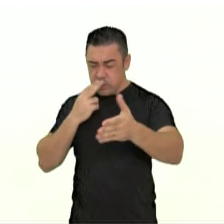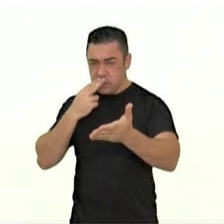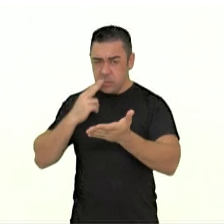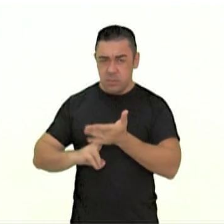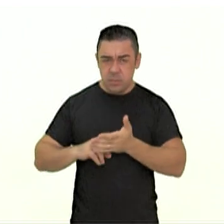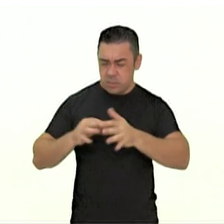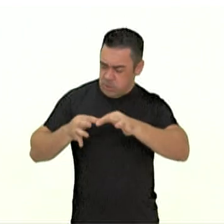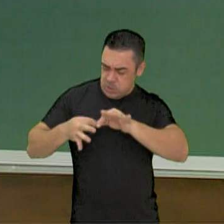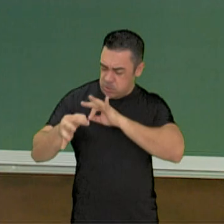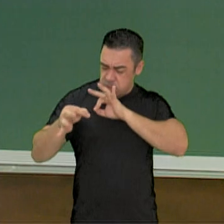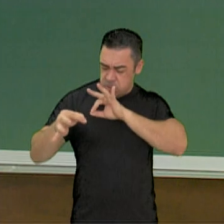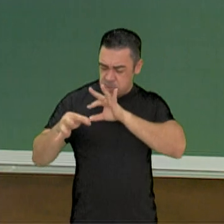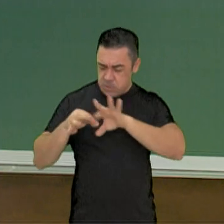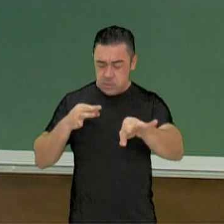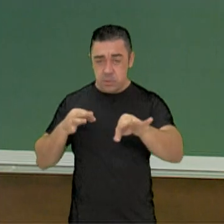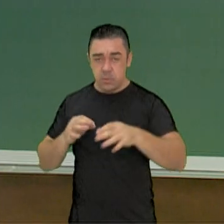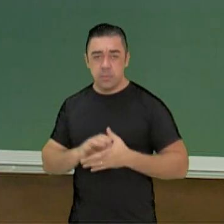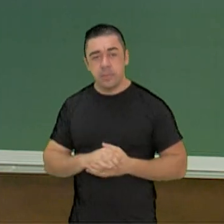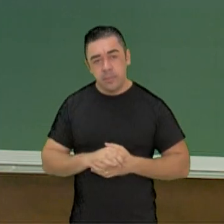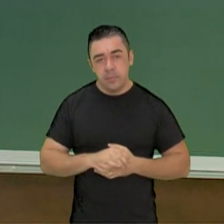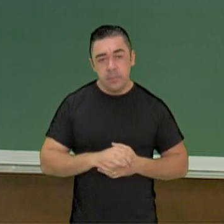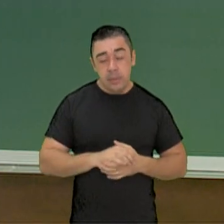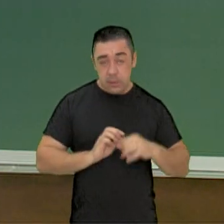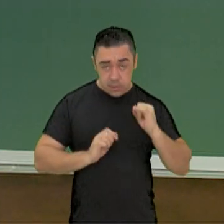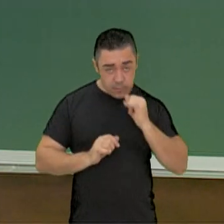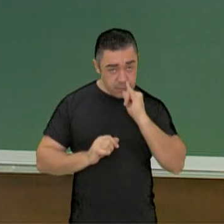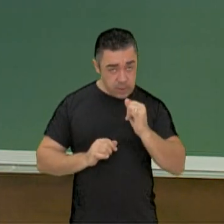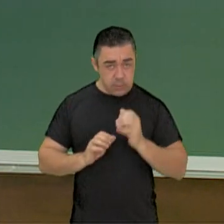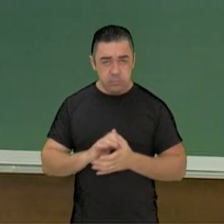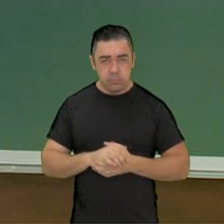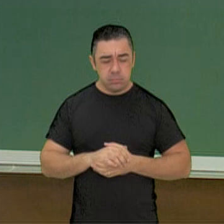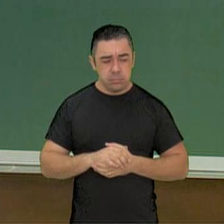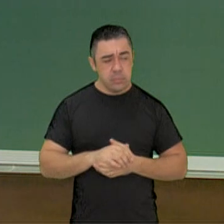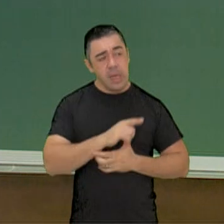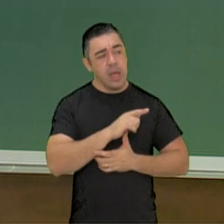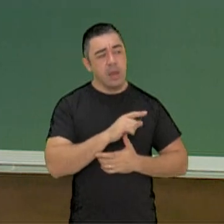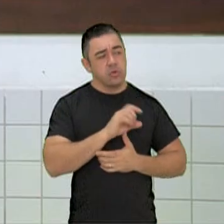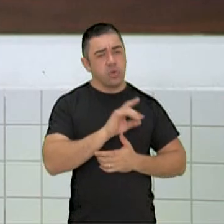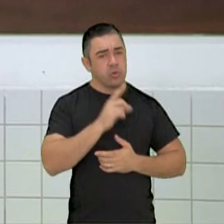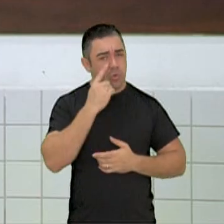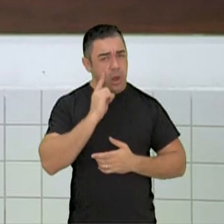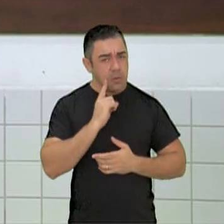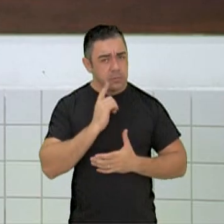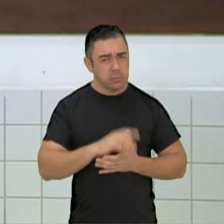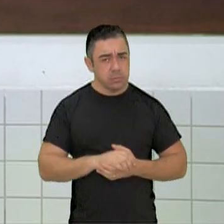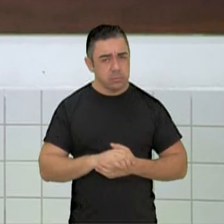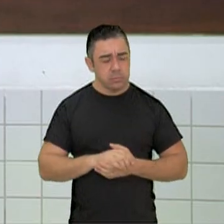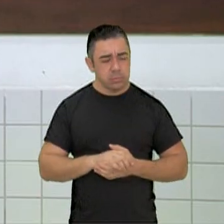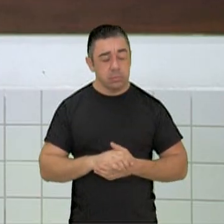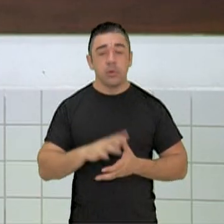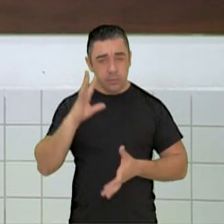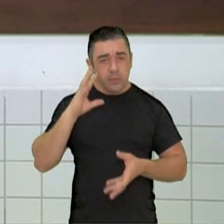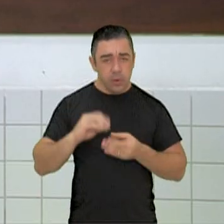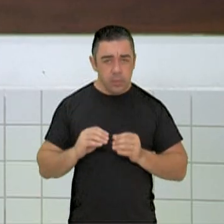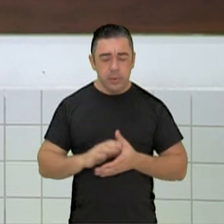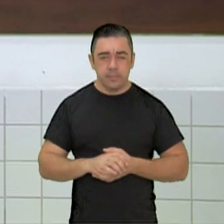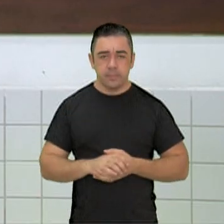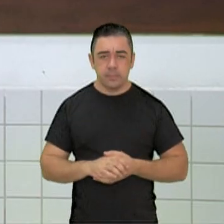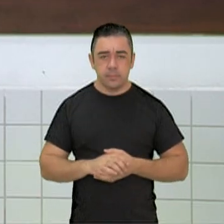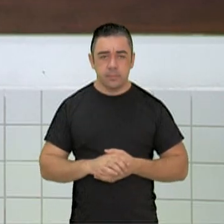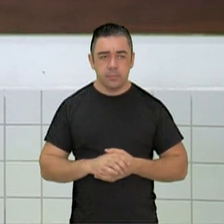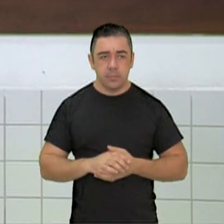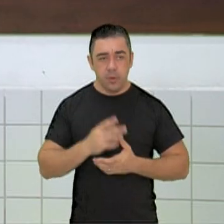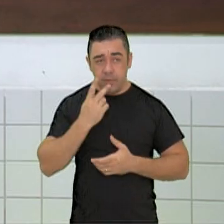Mesma situação, pessoal. Se eu chego e falo, ela não só chorava, você vai conseguir entender.